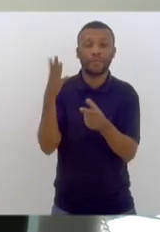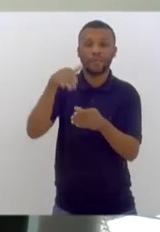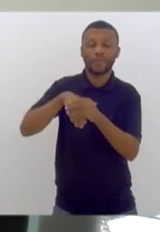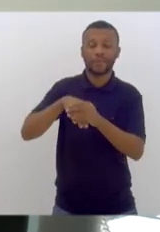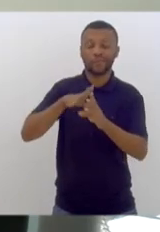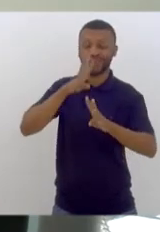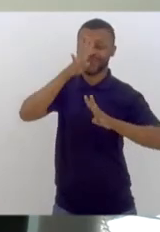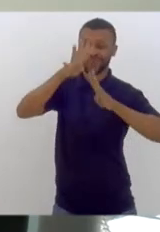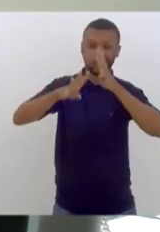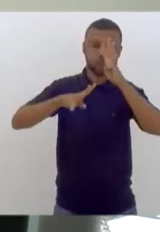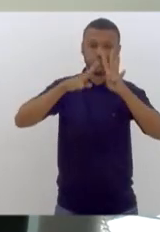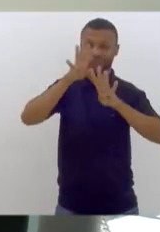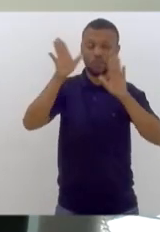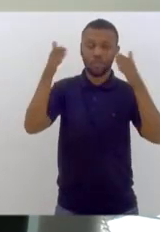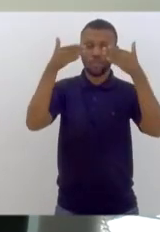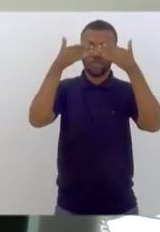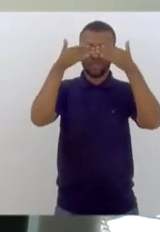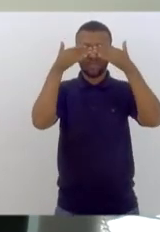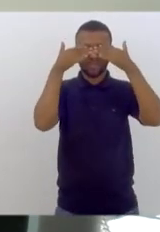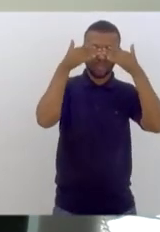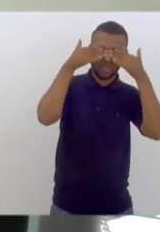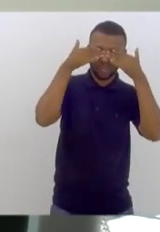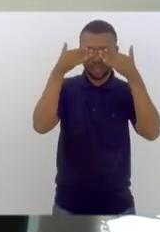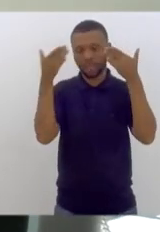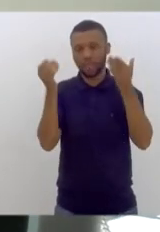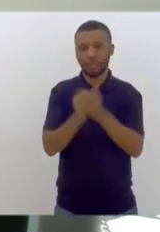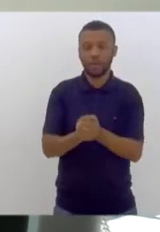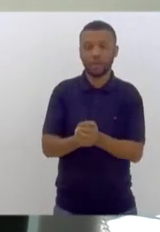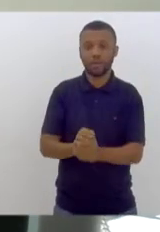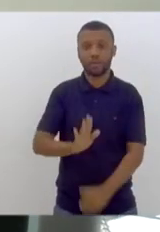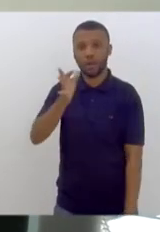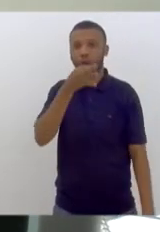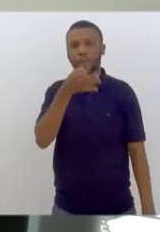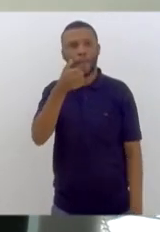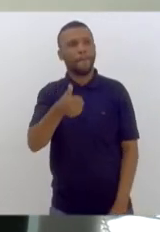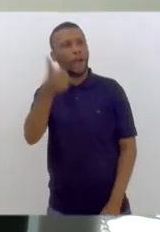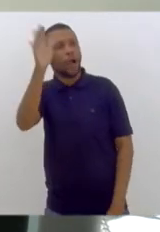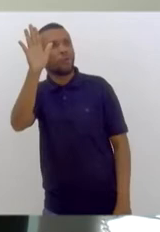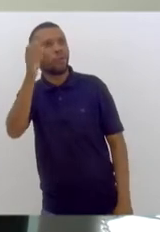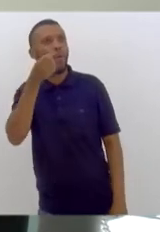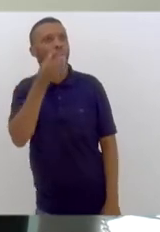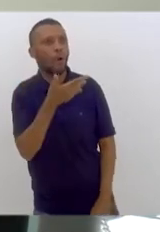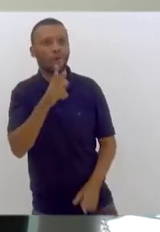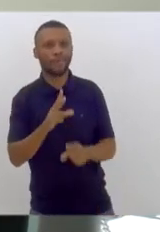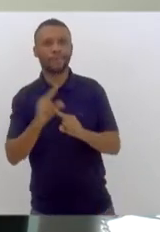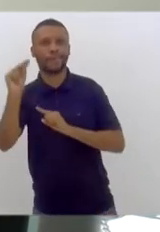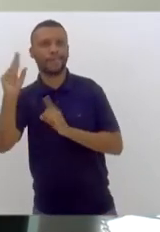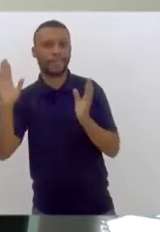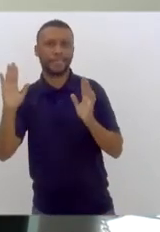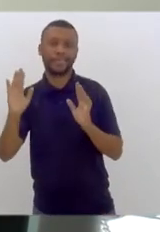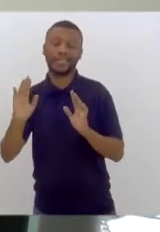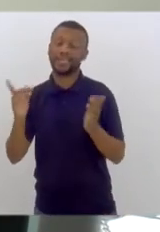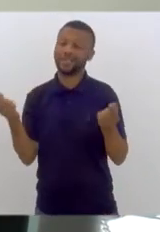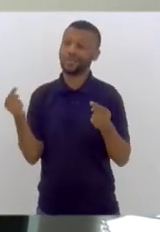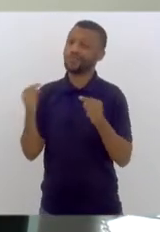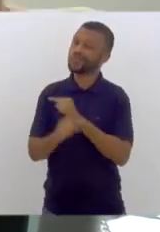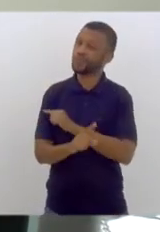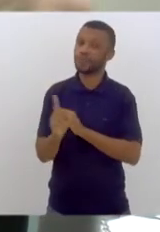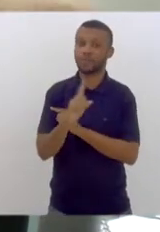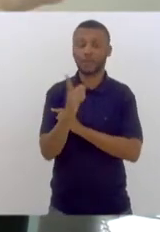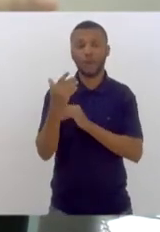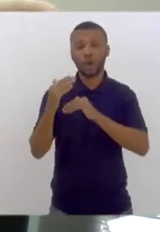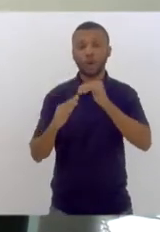aí ganha aquele que tiver o palpite melhor, o que não é bom, né? E construir em cima